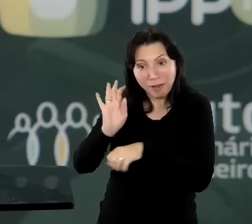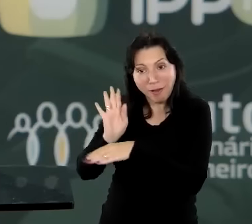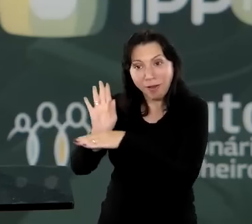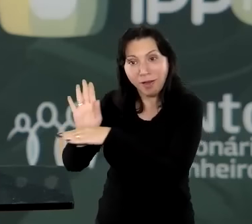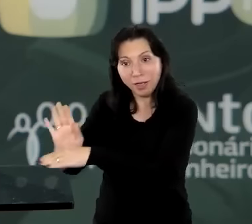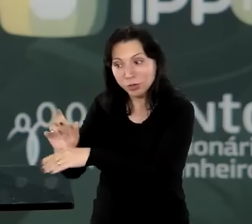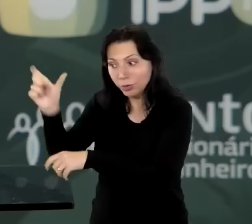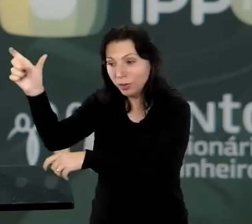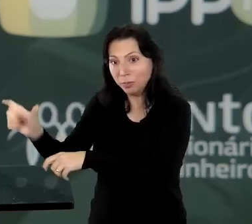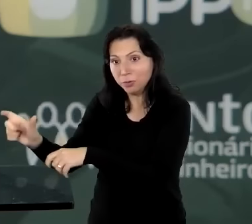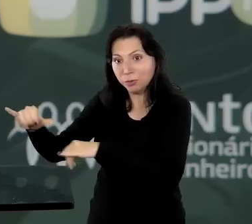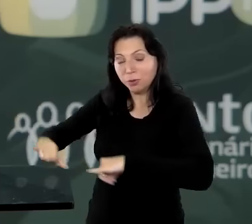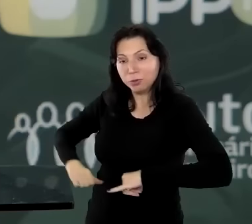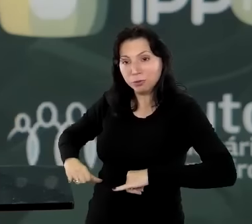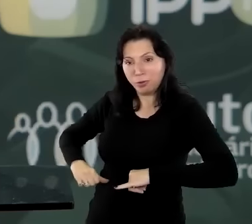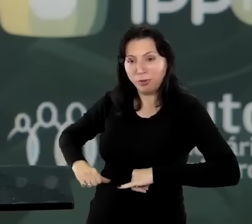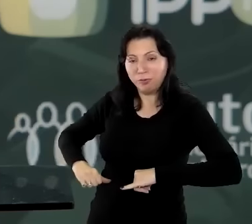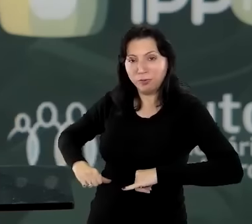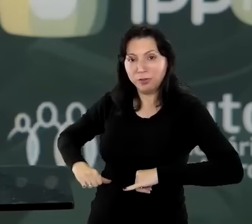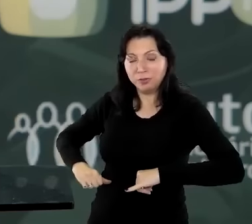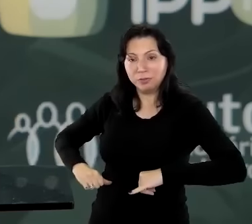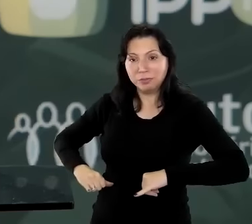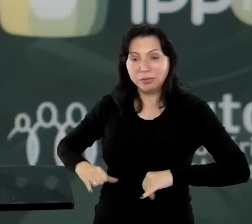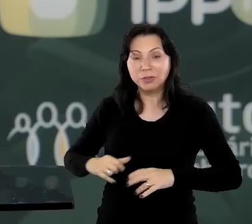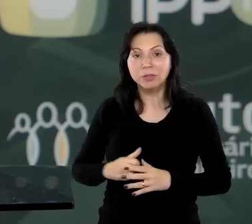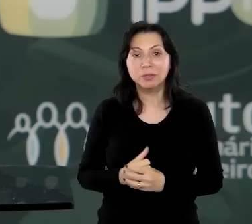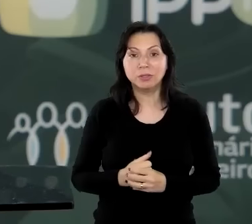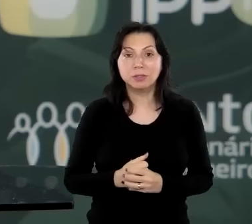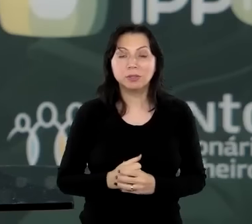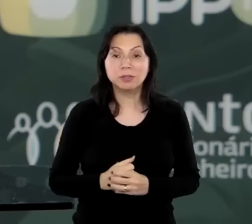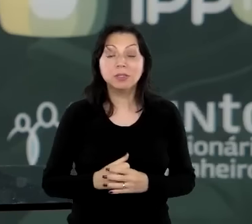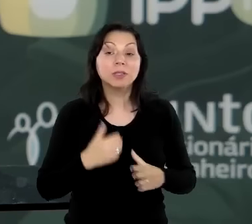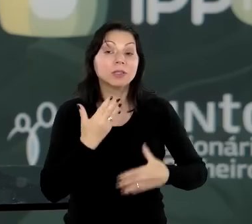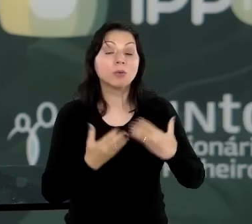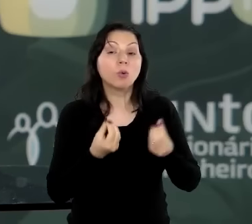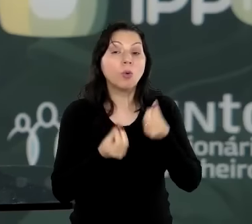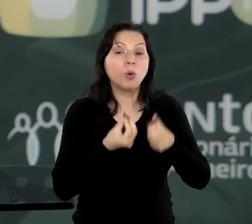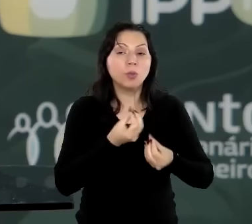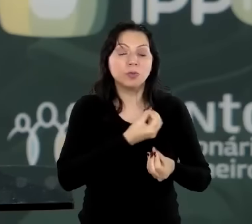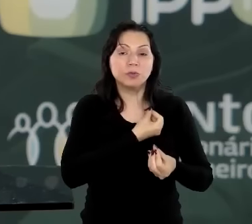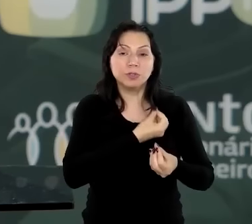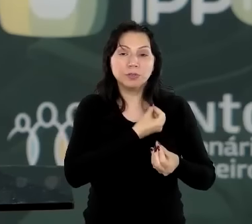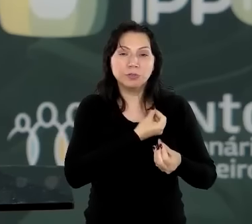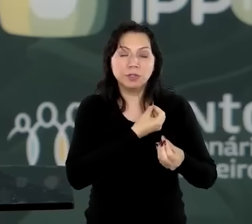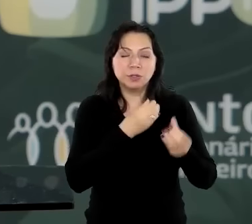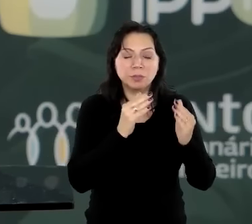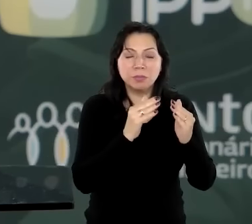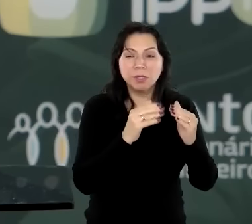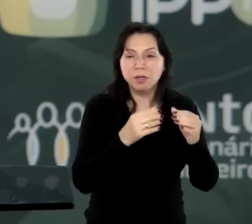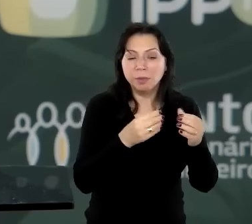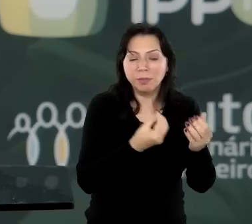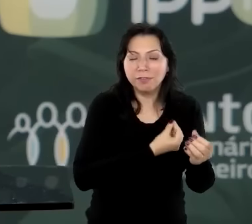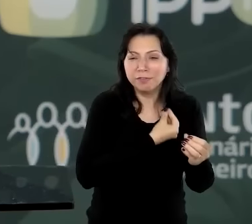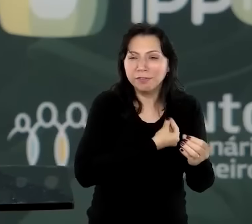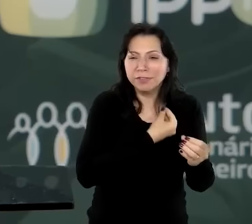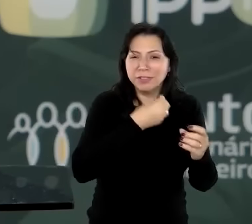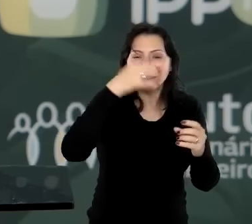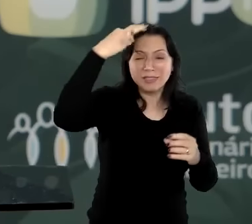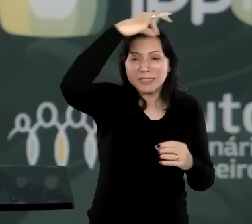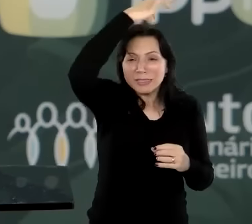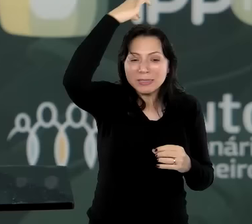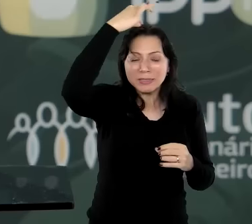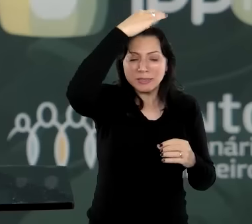lugar, como é que você pode viver a vida cristã fora dos portões? Segundo, tendo